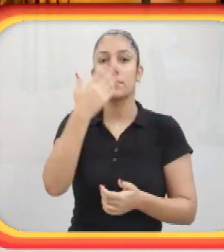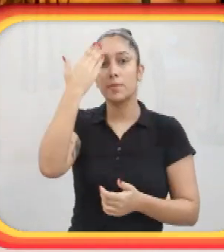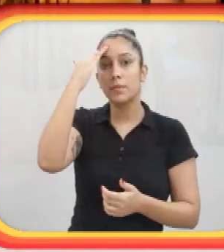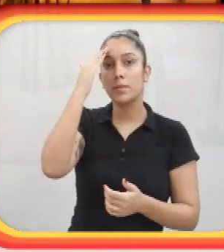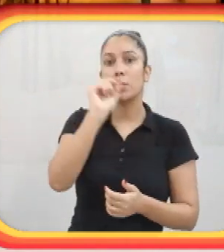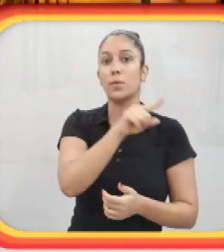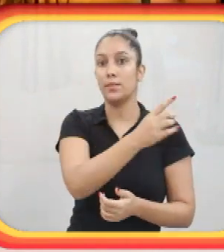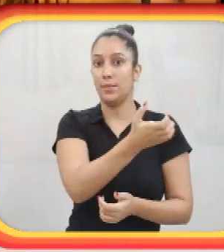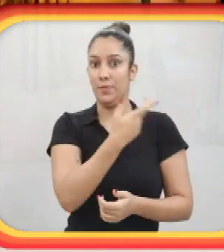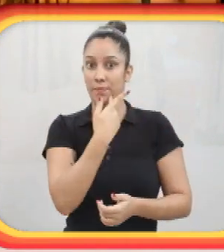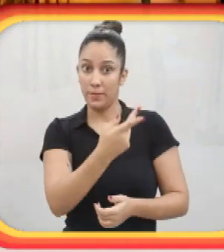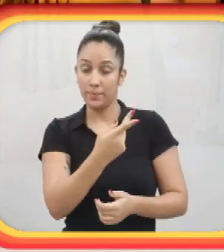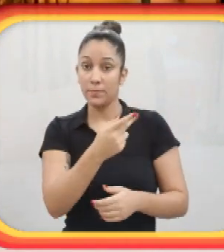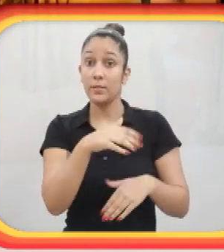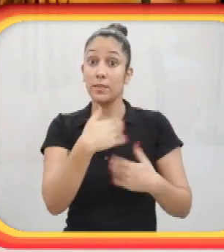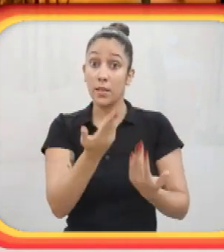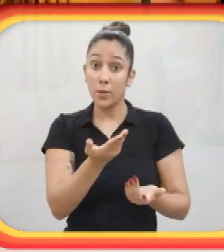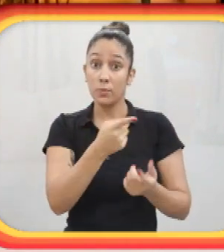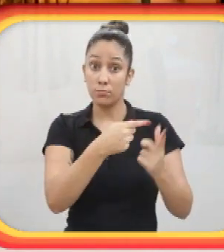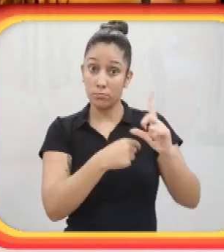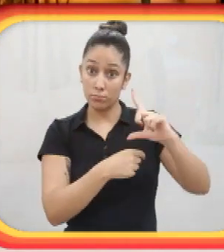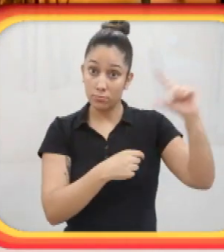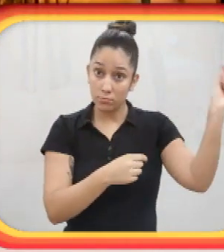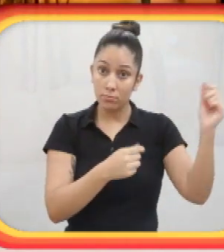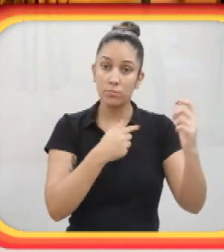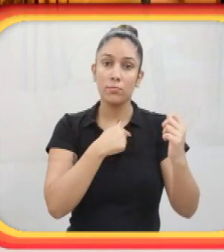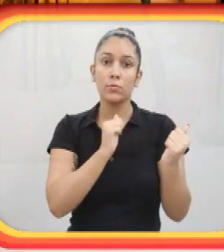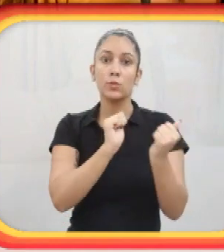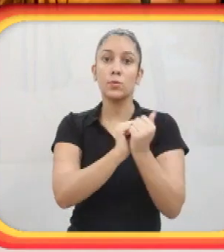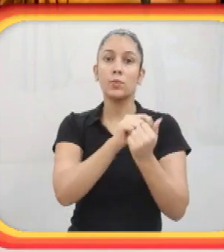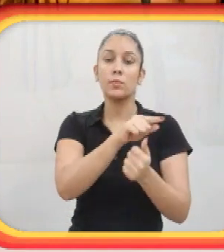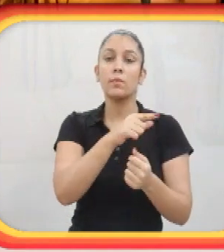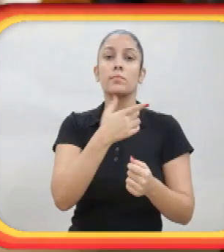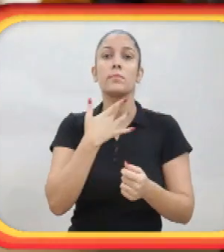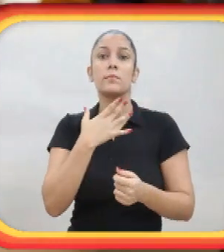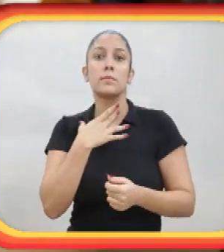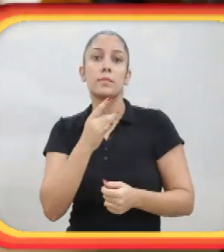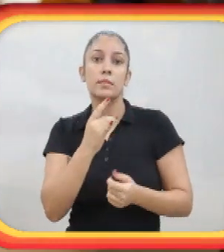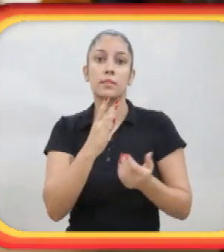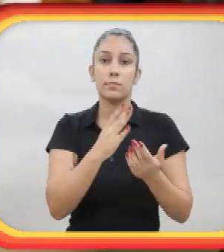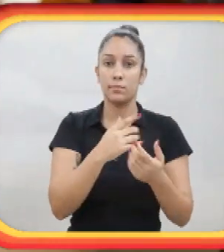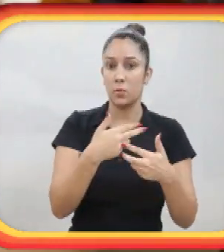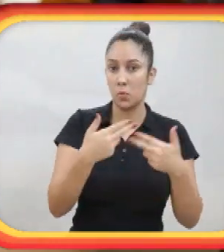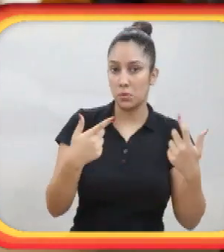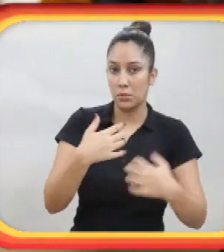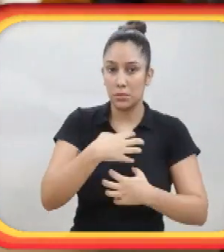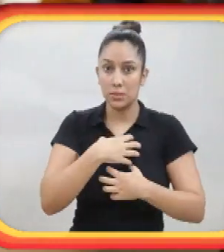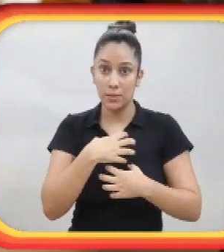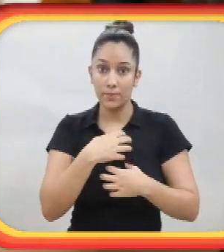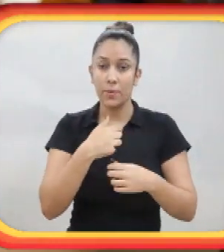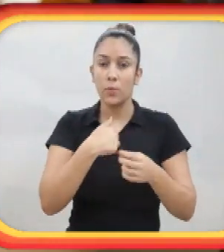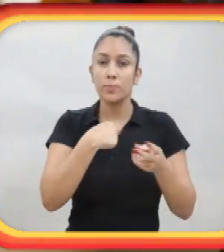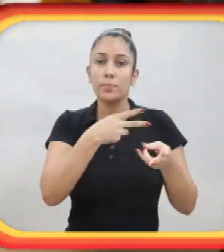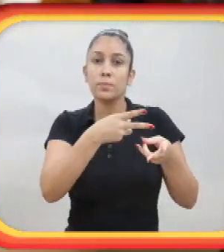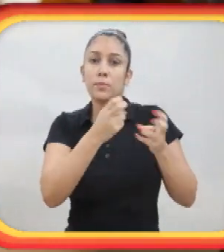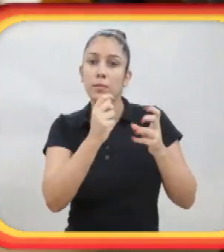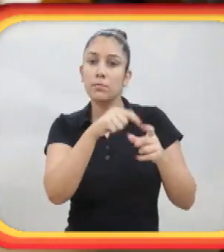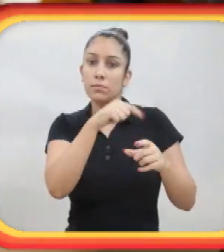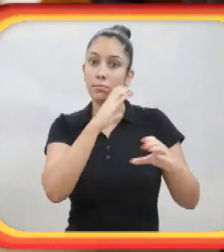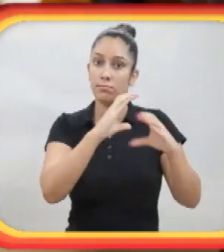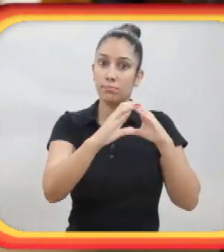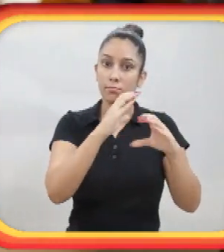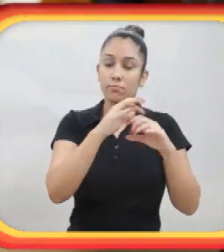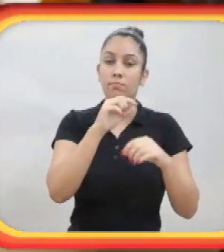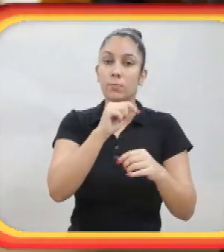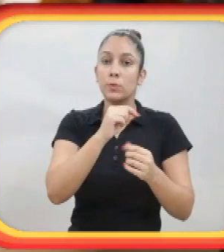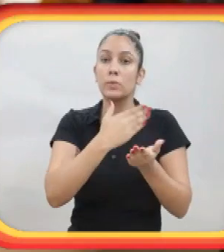ela queria dizer, se ela queria ir embora, se ela estava com sede, alguma coisa nesse sentido. E eu percebi que tinha essa comunicação,